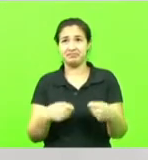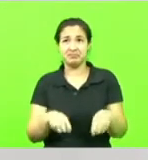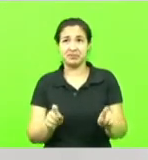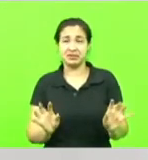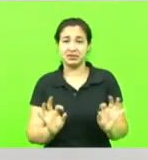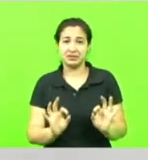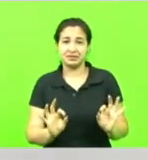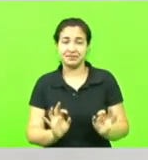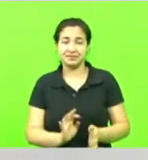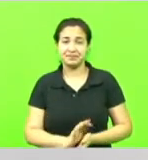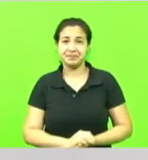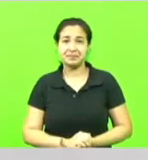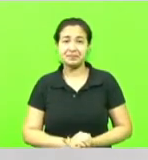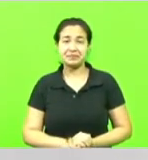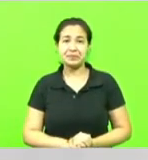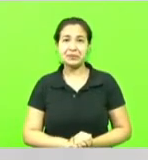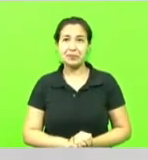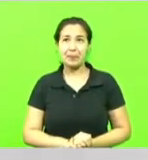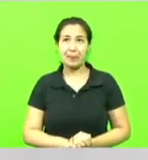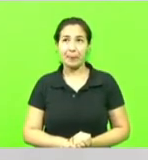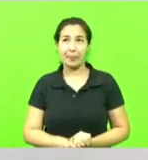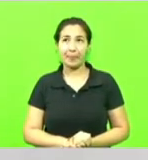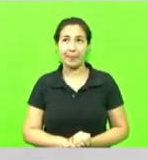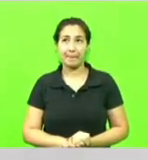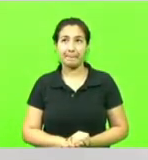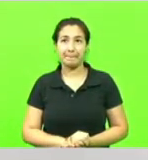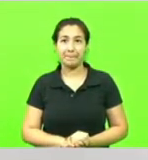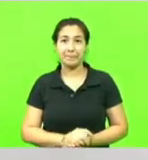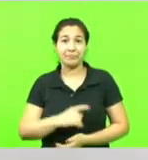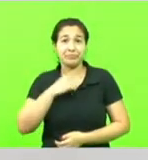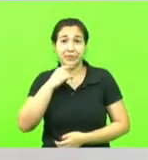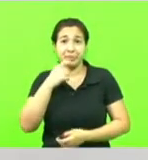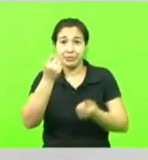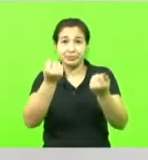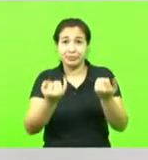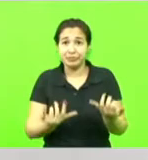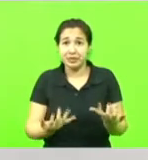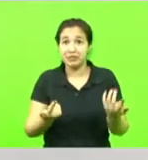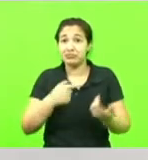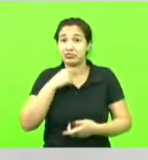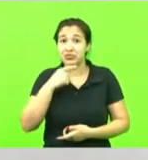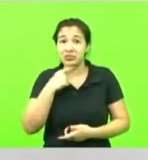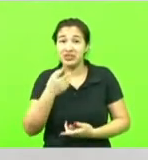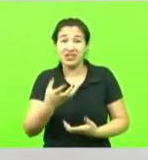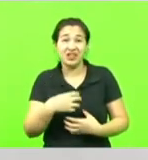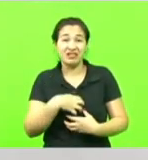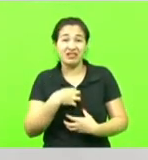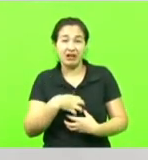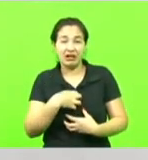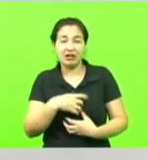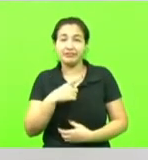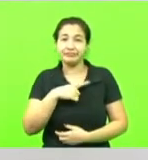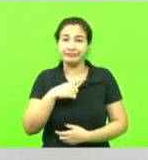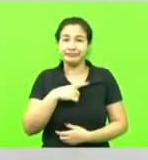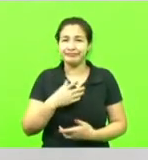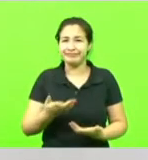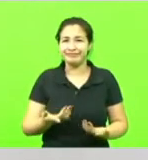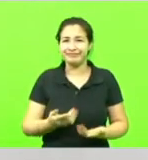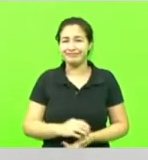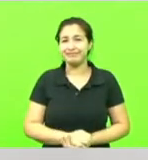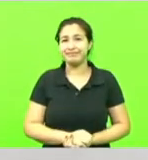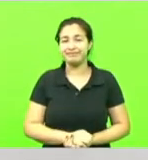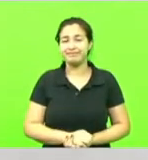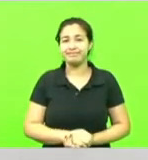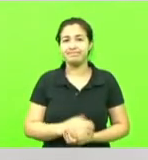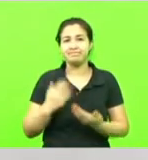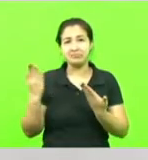Deixa para lá. E aí, depois não consegue se explicar para o seu eleitor, que fica brabinho. Então, não adianta, está aqui, está